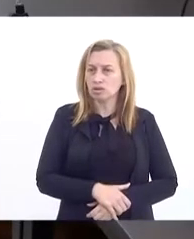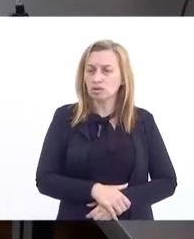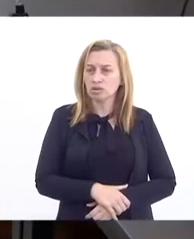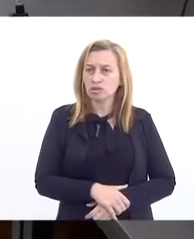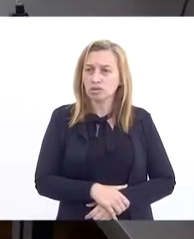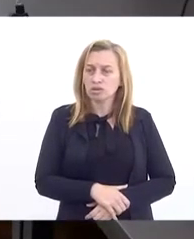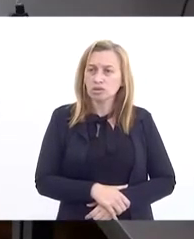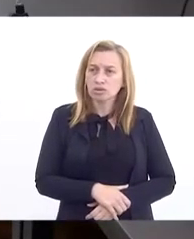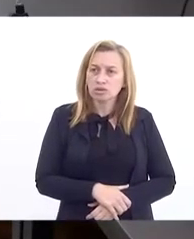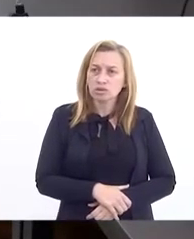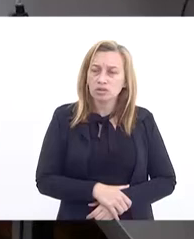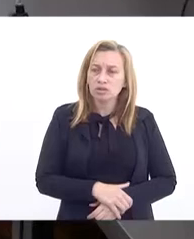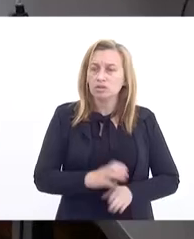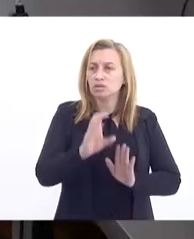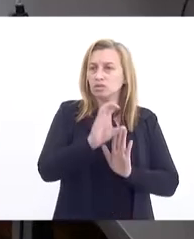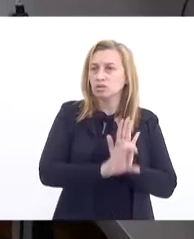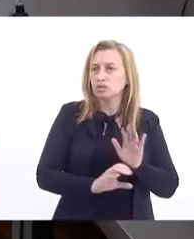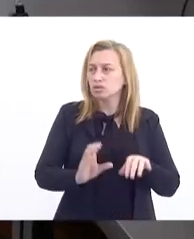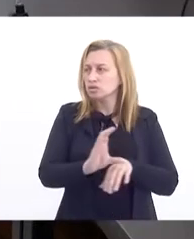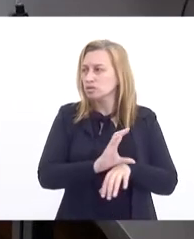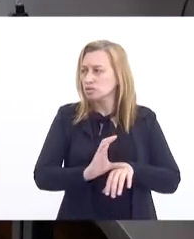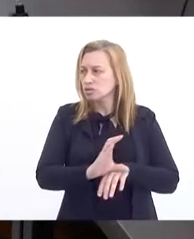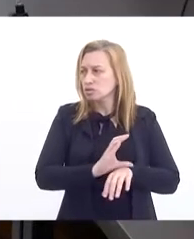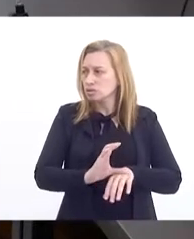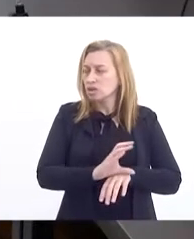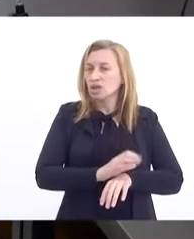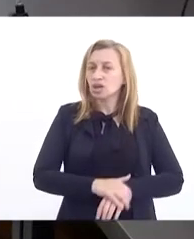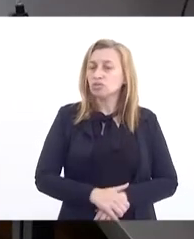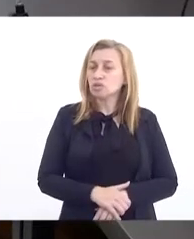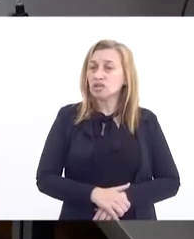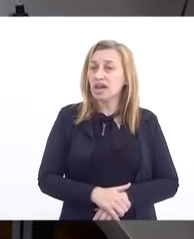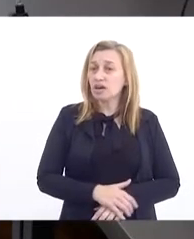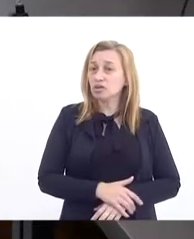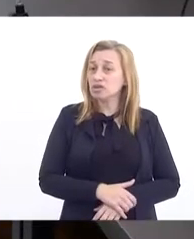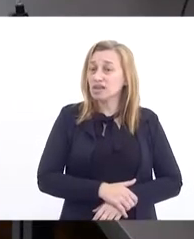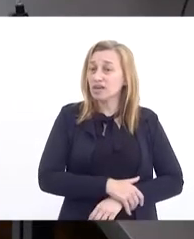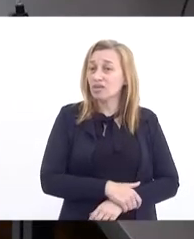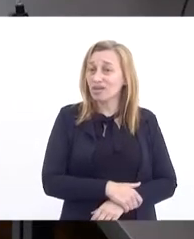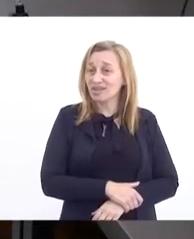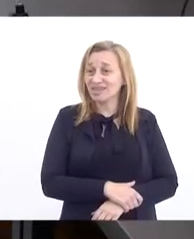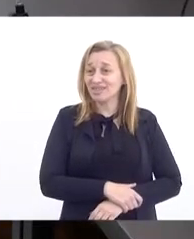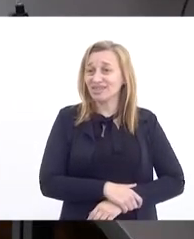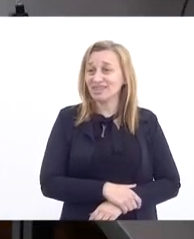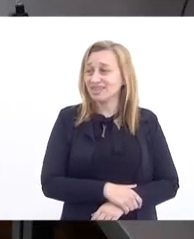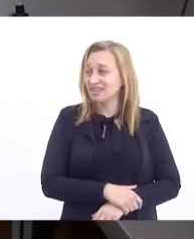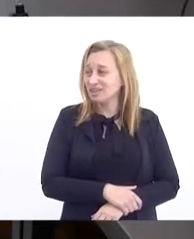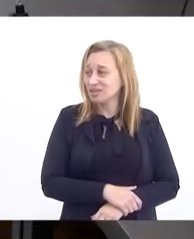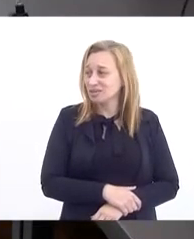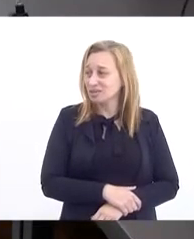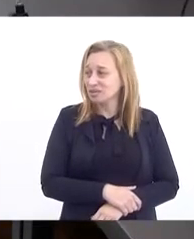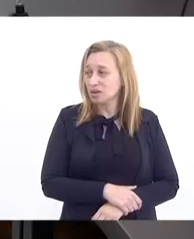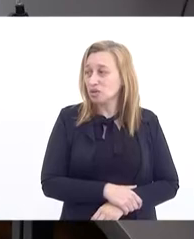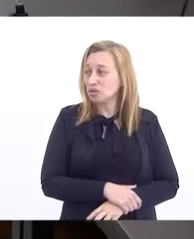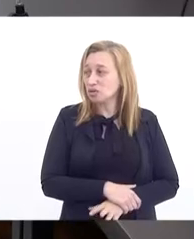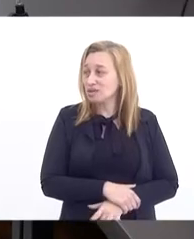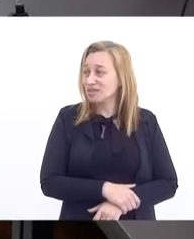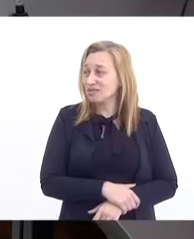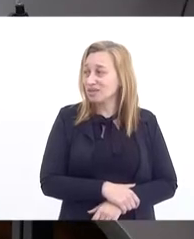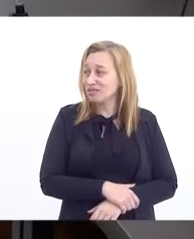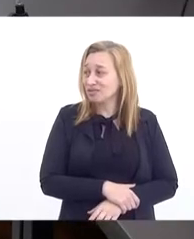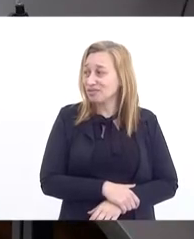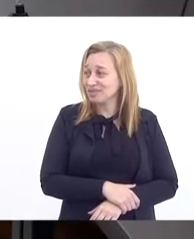Então, a constitucionalidade com emendas, só para corrigir o texto. Da alicação para aplicação. Da aplicação. Em discussão e